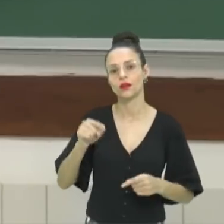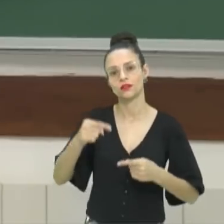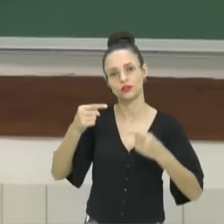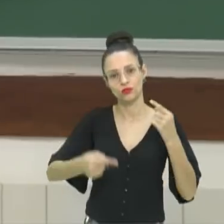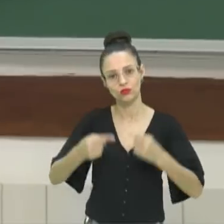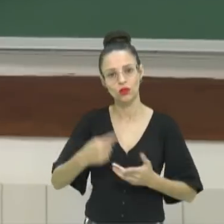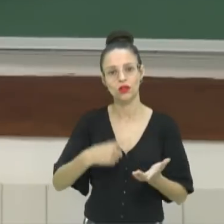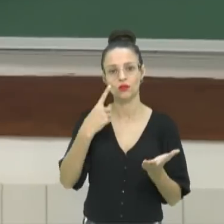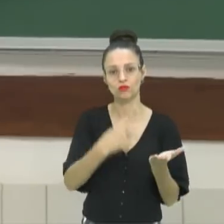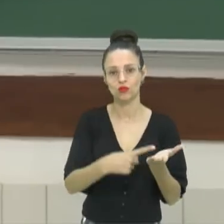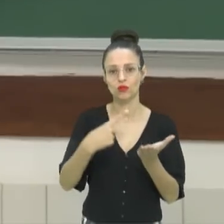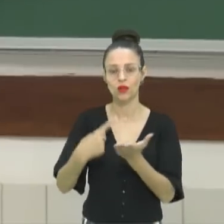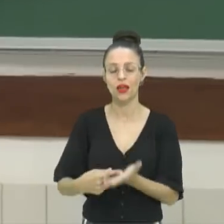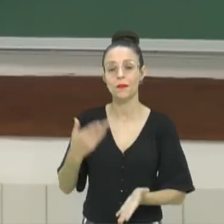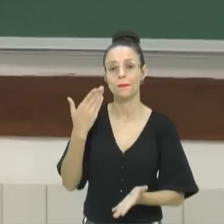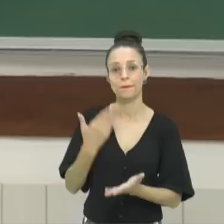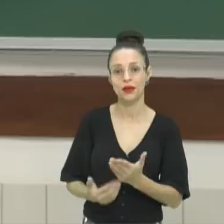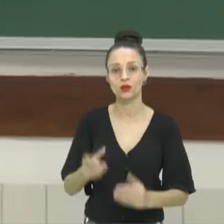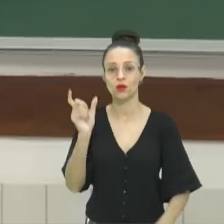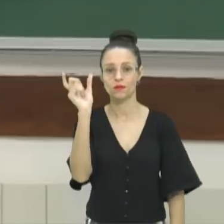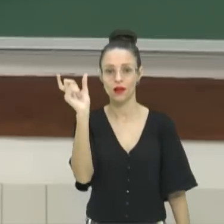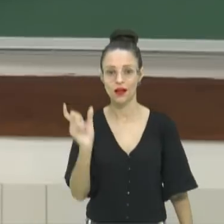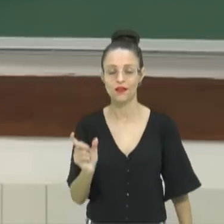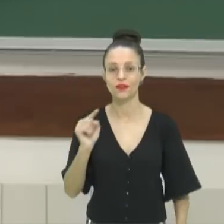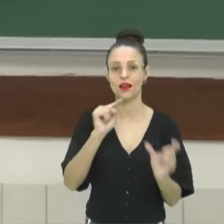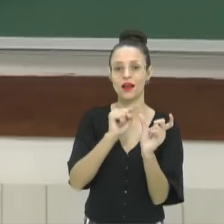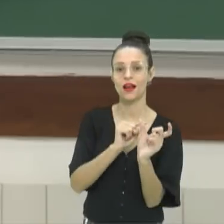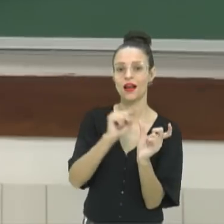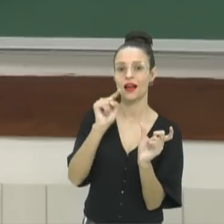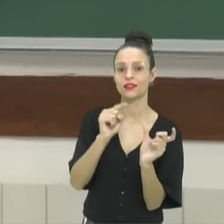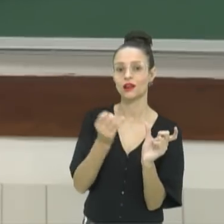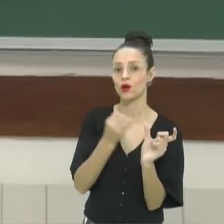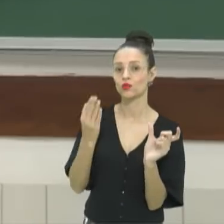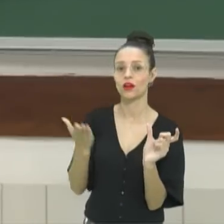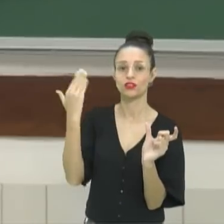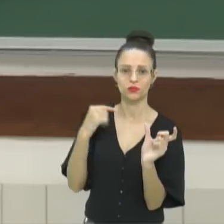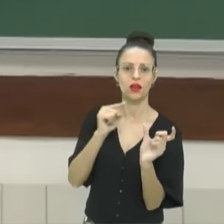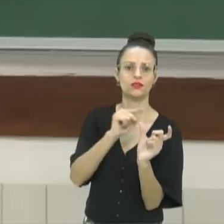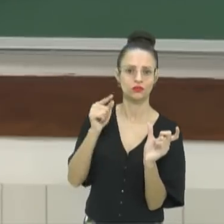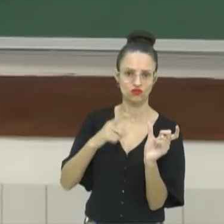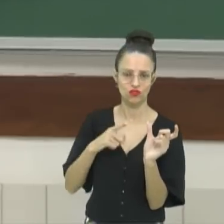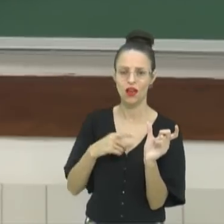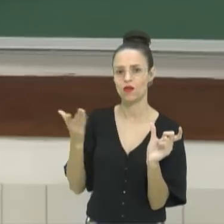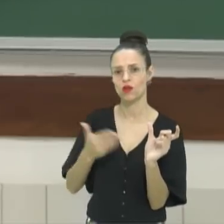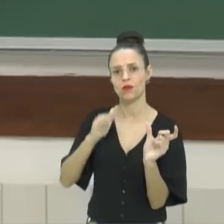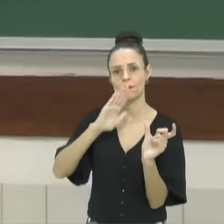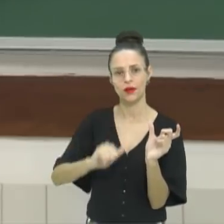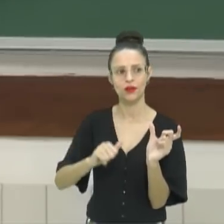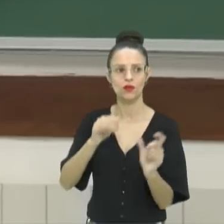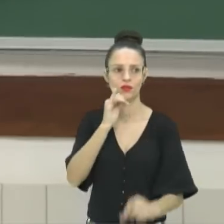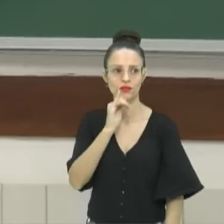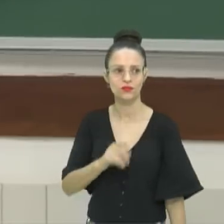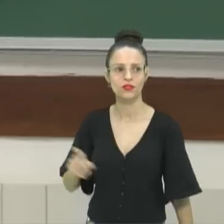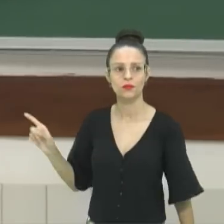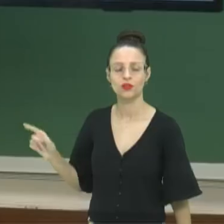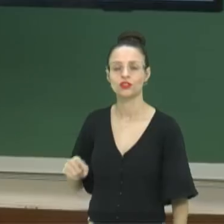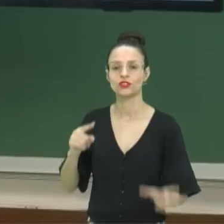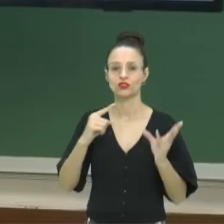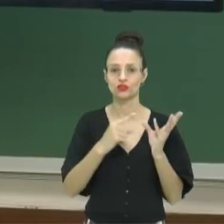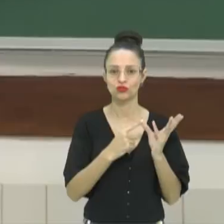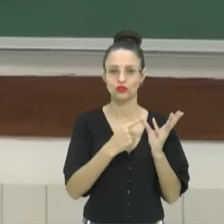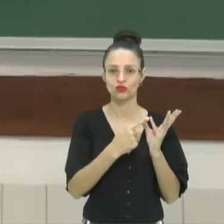discussão, nesse acordo, perderam acento palavras que tinham acento antigamente, que são os